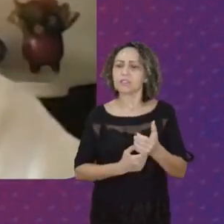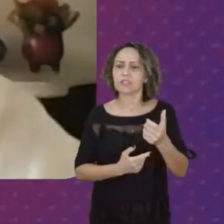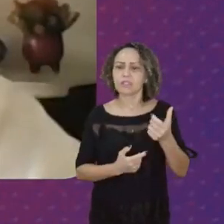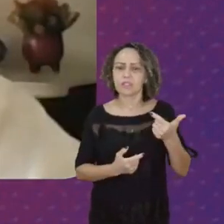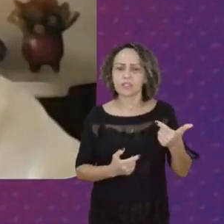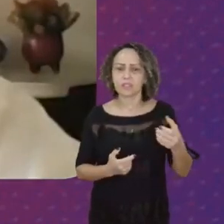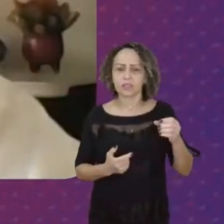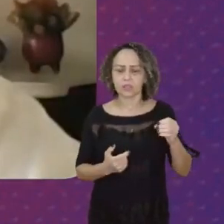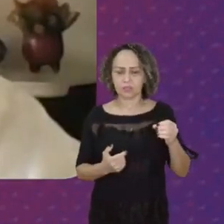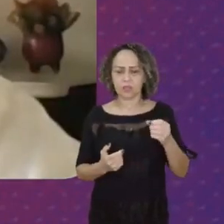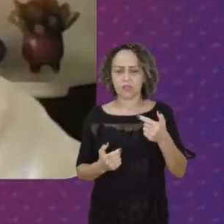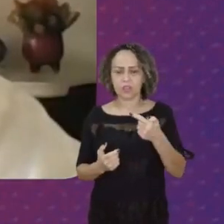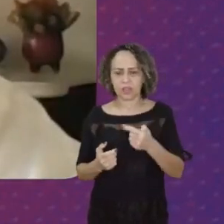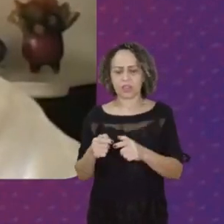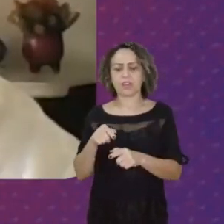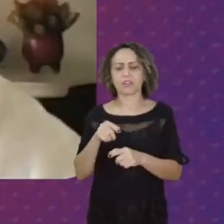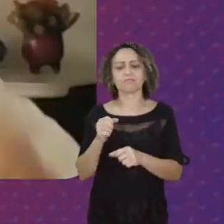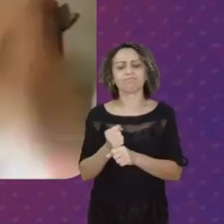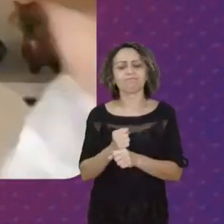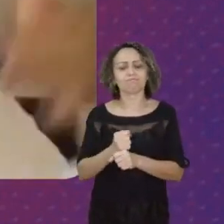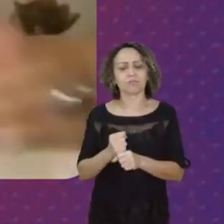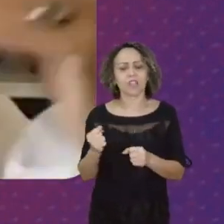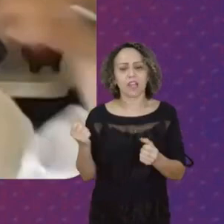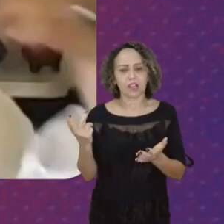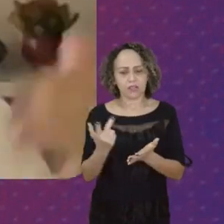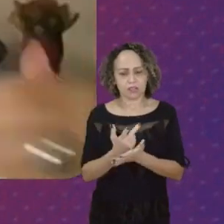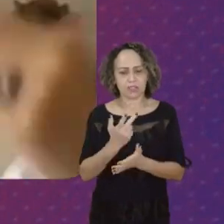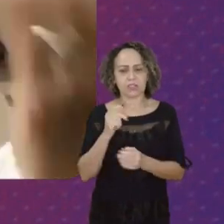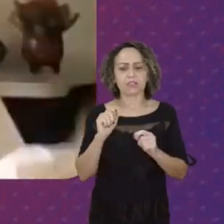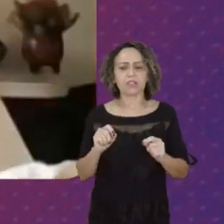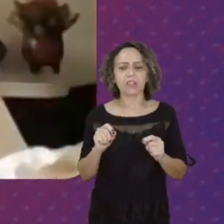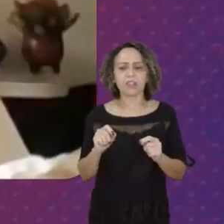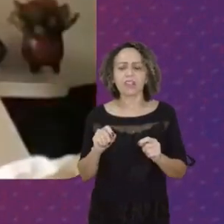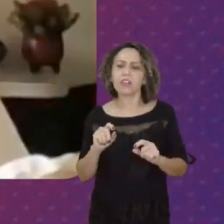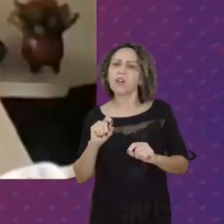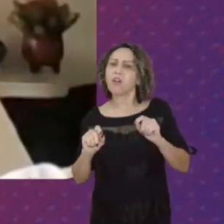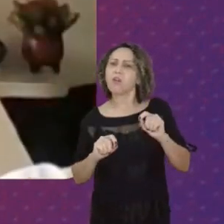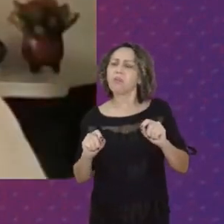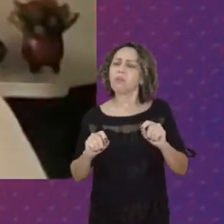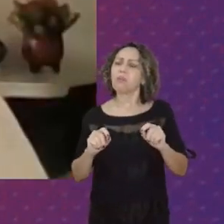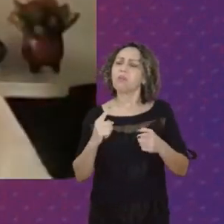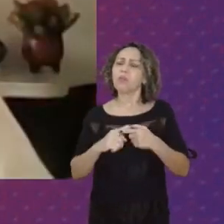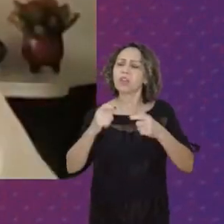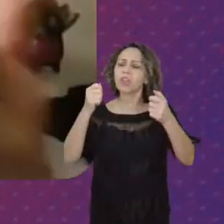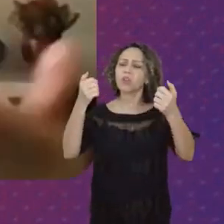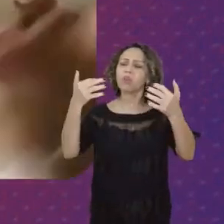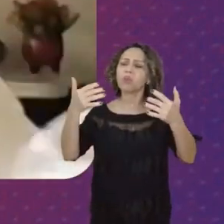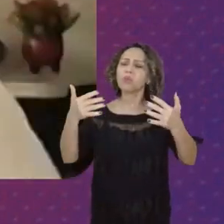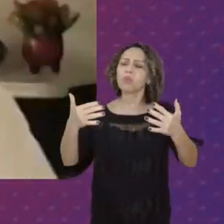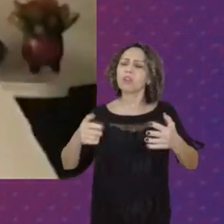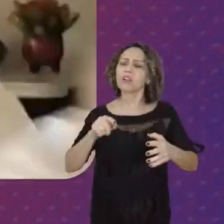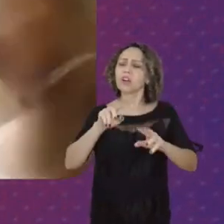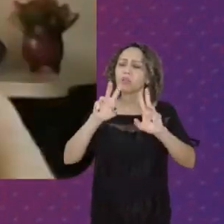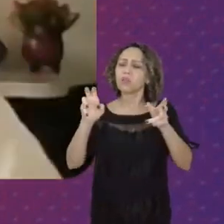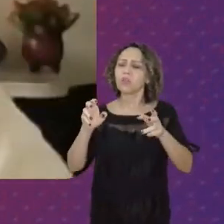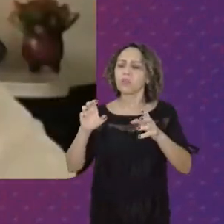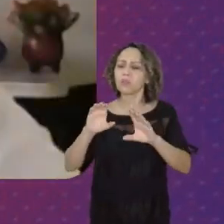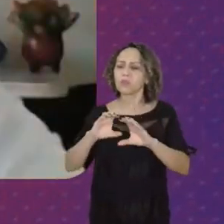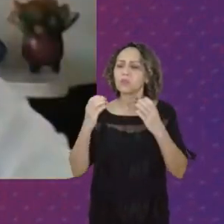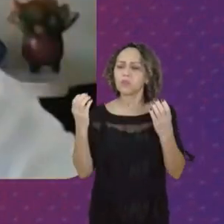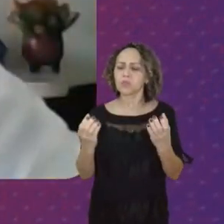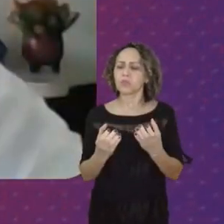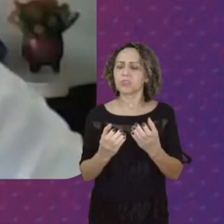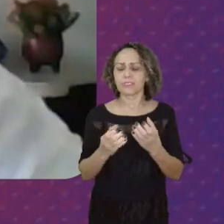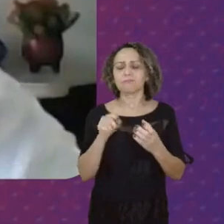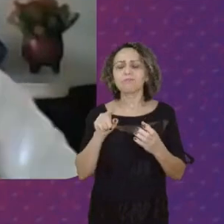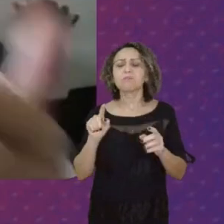2007, acho que é importante a gente dizer que esses congressos, por que eu estou trazendo esses congressos, o que é que eles têm a ver com a